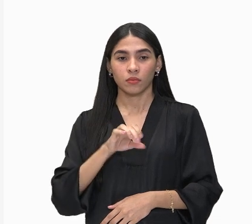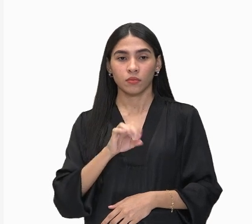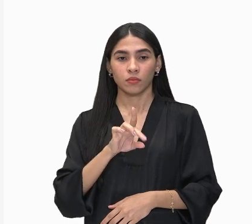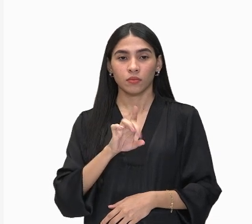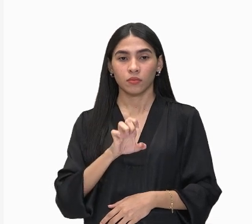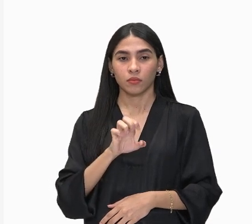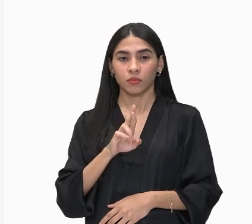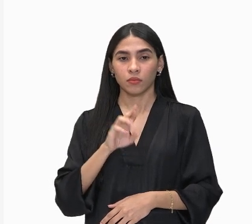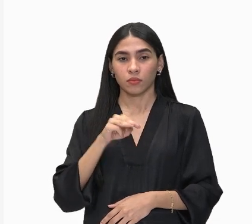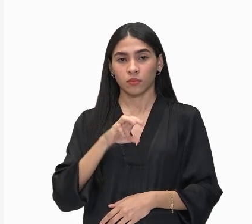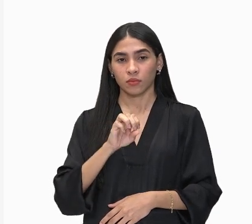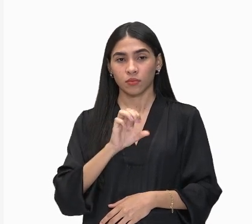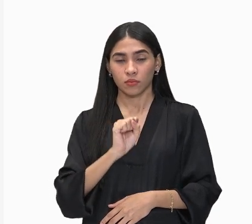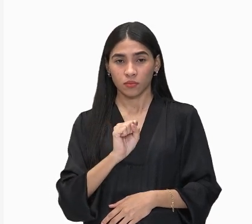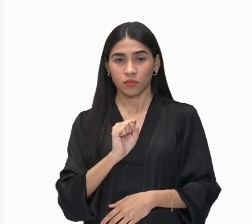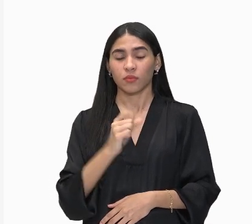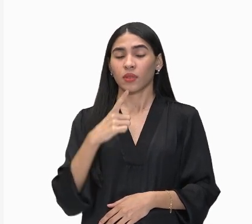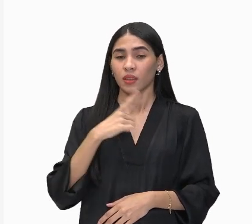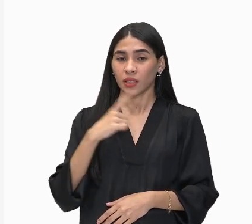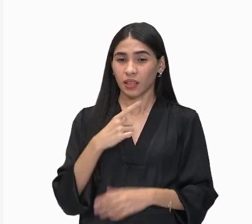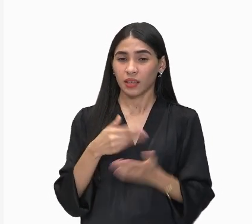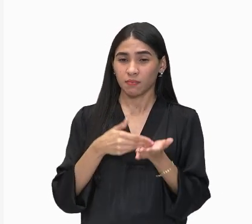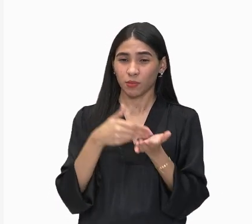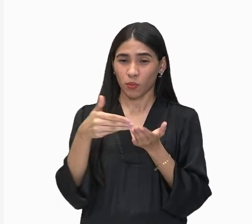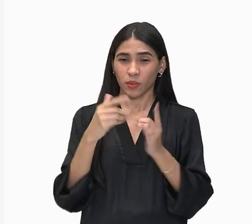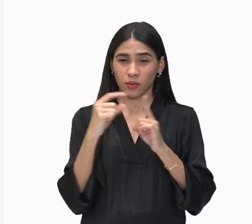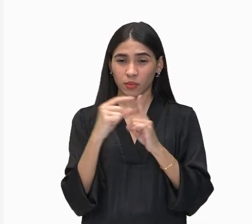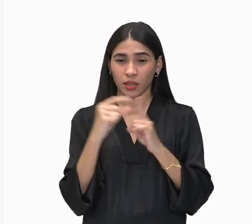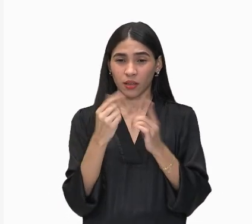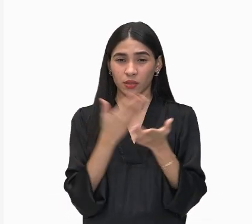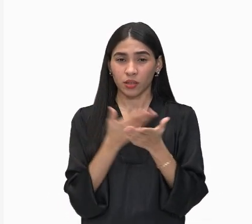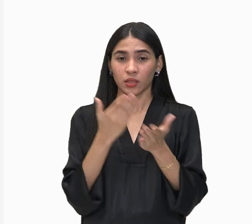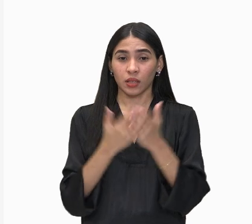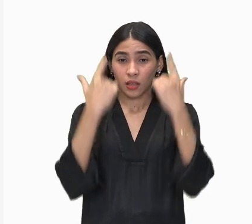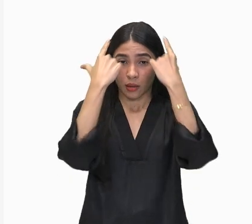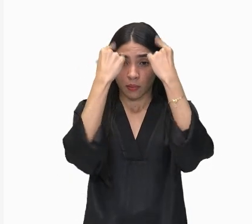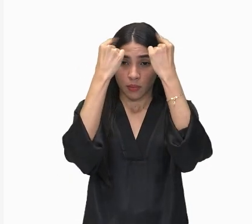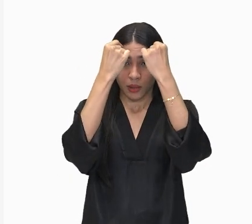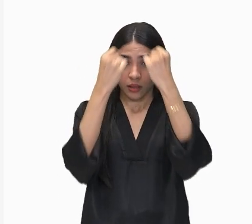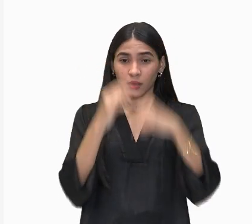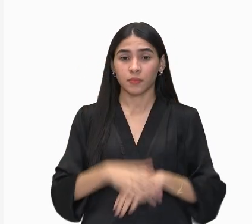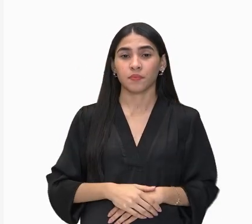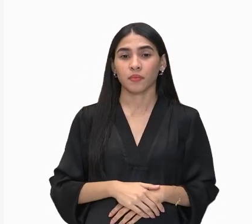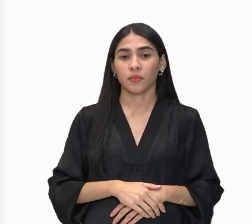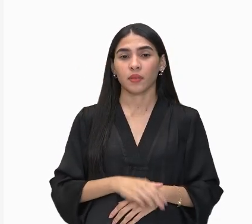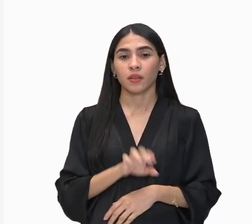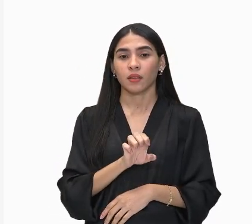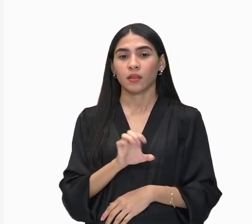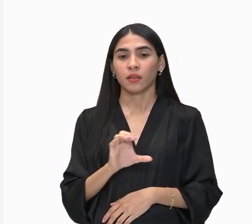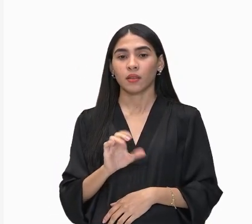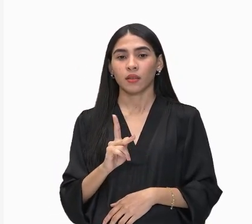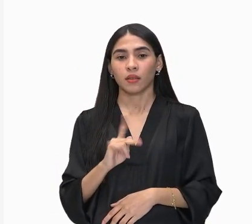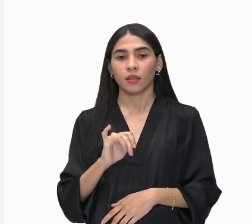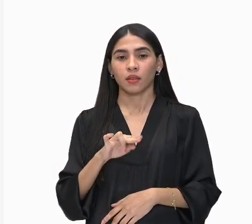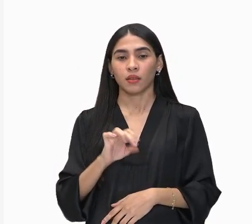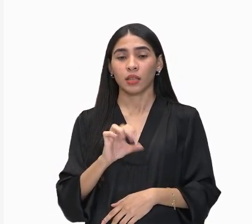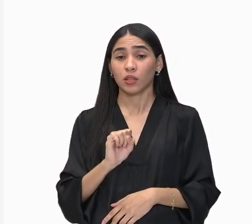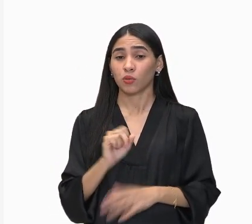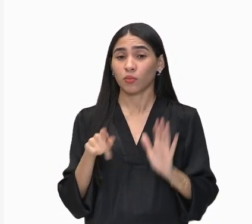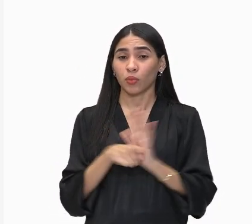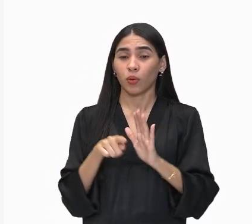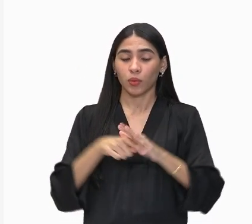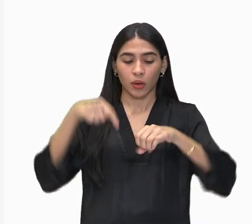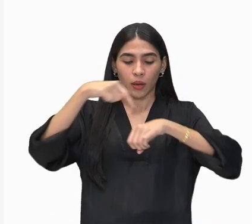Gente, o equinoderma tem uma etimologia que vem do grego, que lembra equinos, que é espinho, e derma, que é